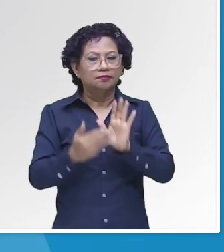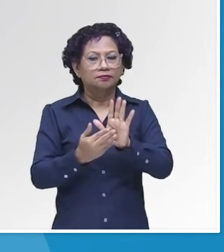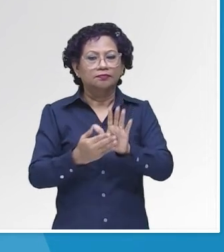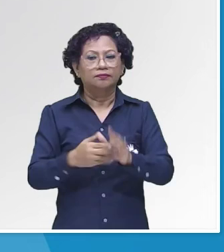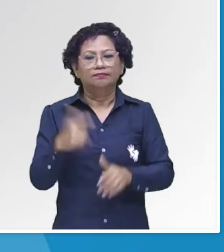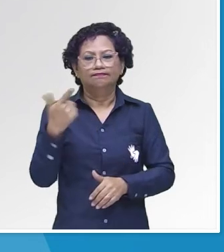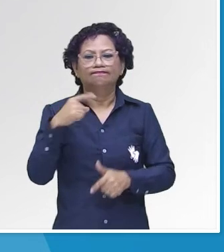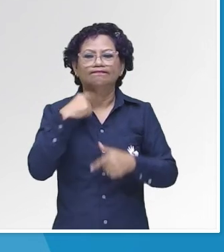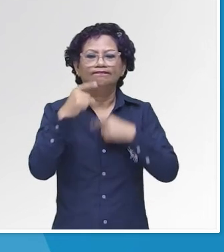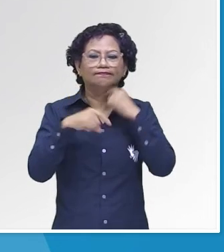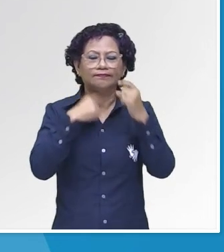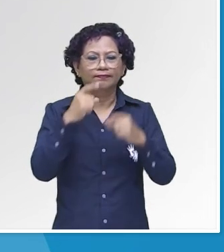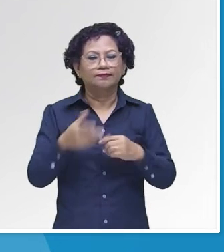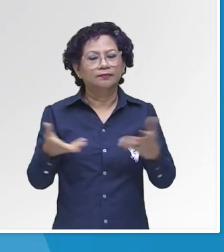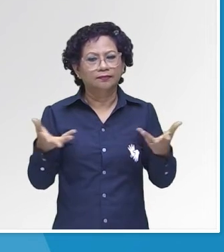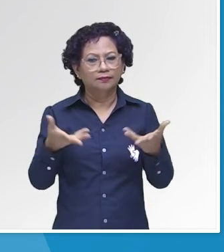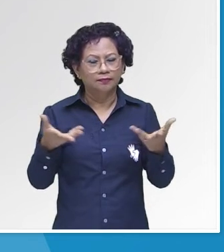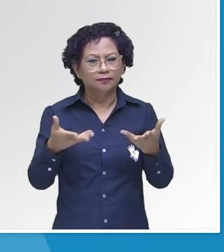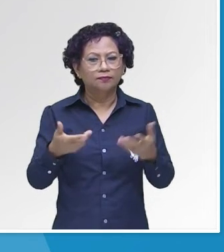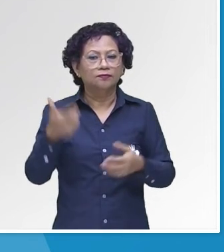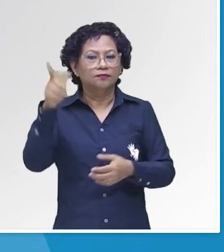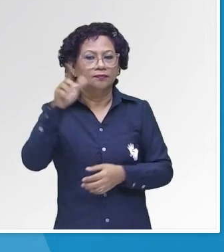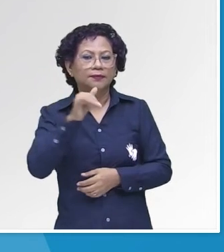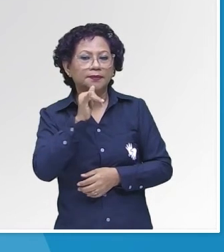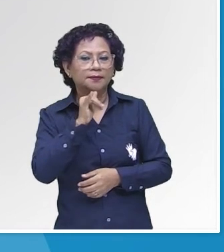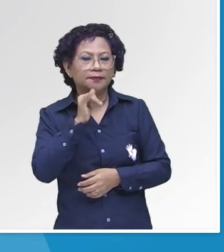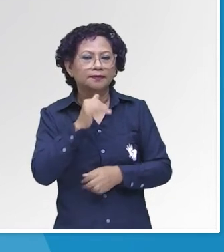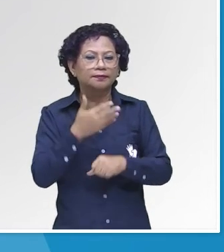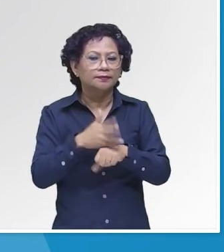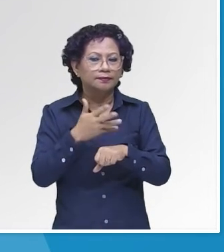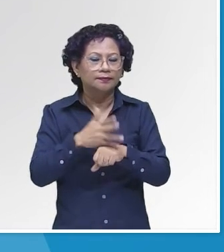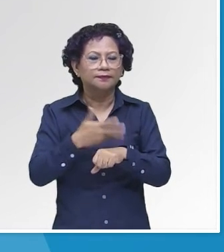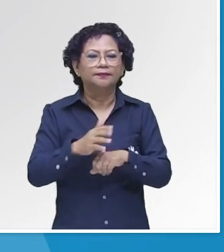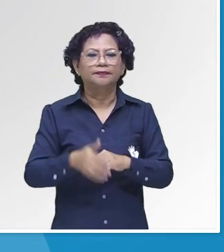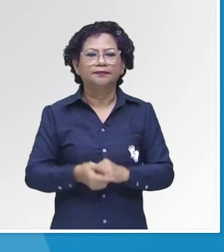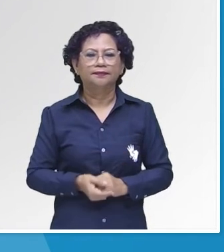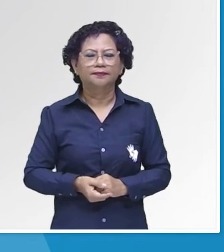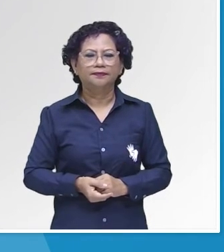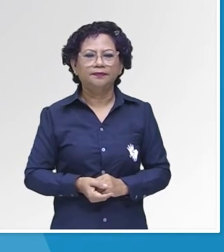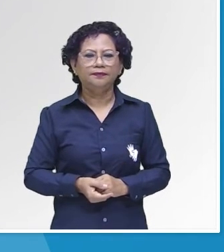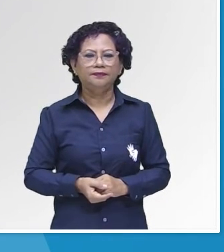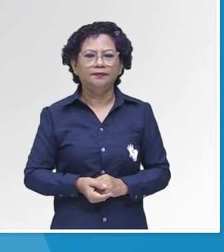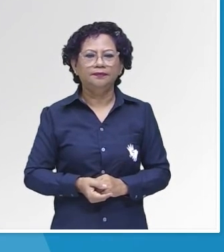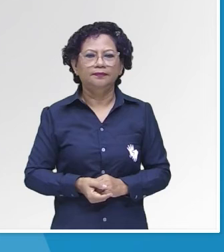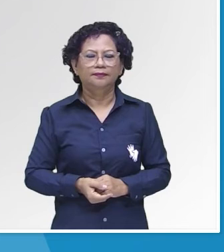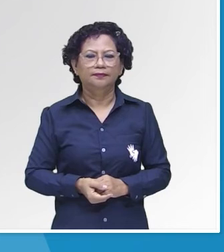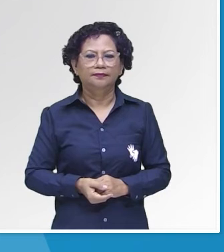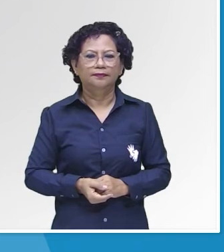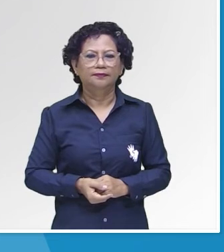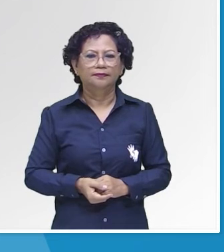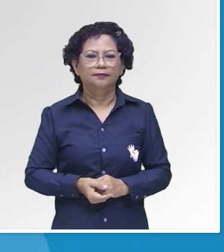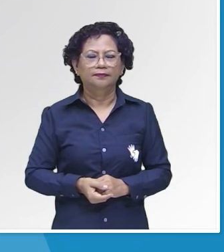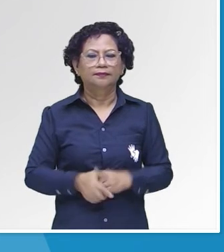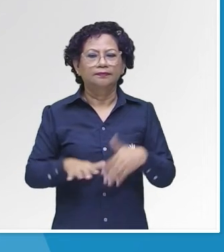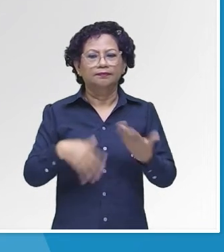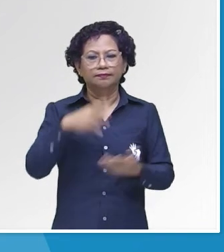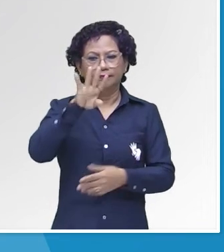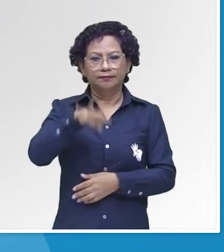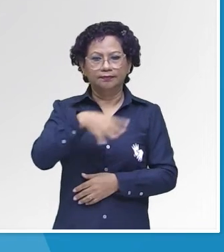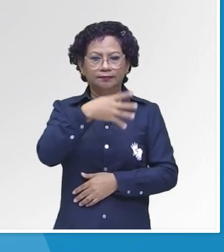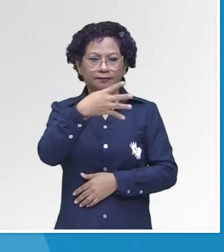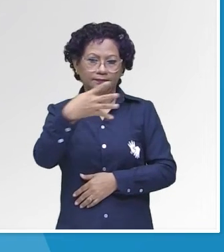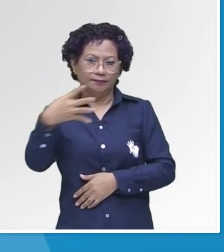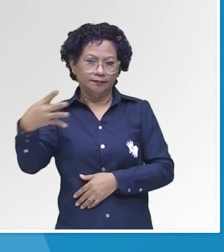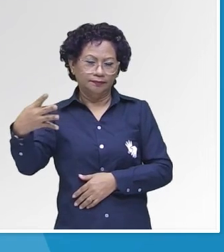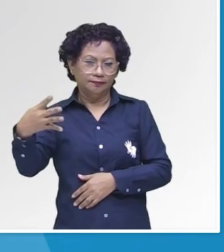tá bom? Vamos mostrar mais uma situação para a gente finalizar aqui esse nosso momento da nossa aula. Então nós temos aqui uma